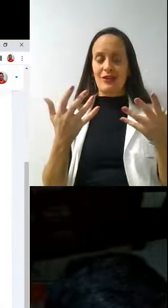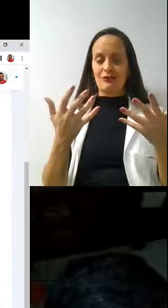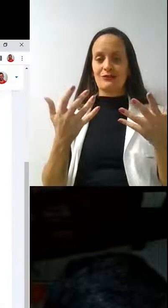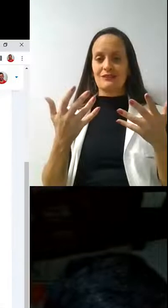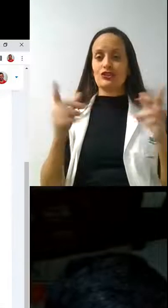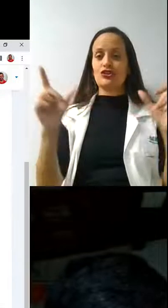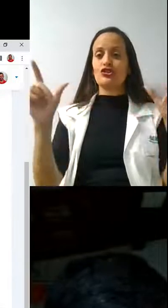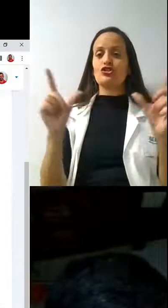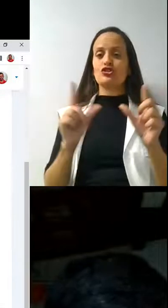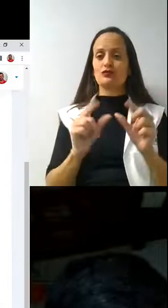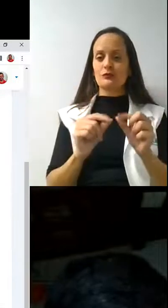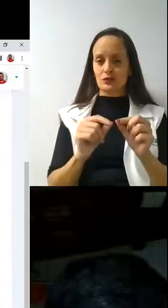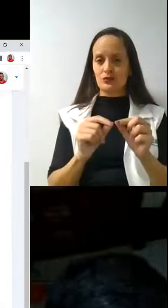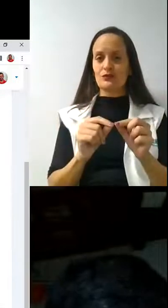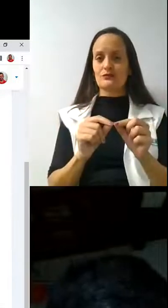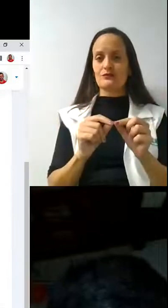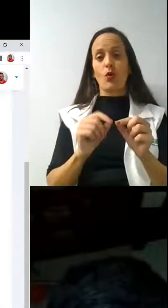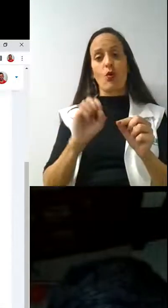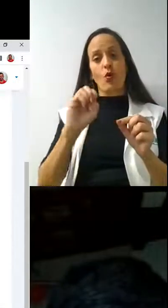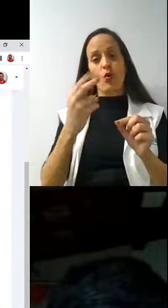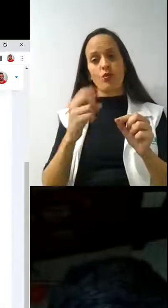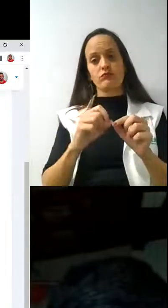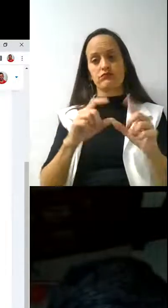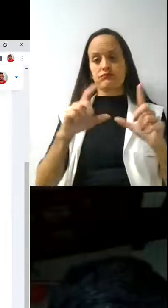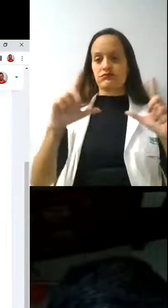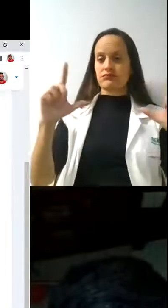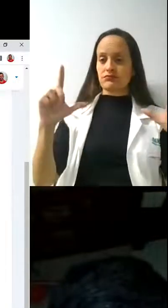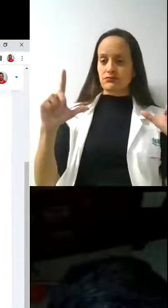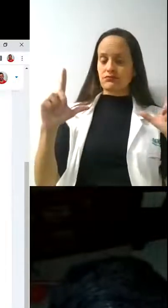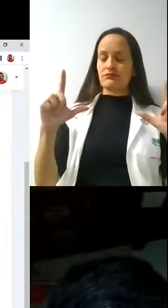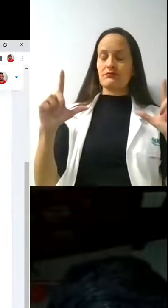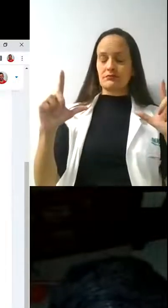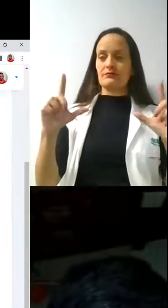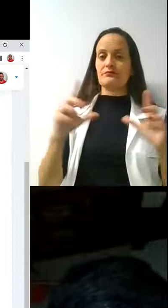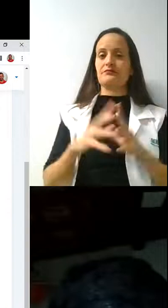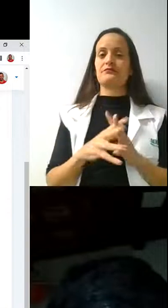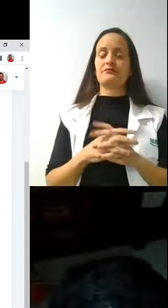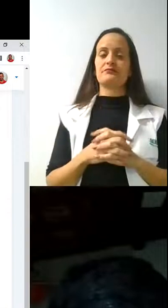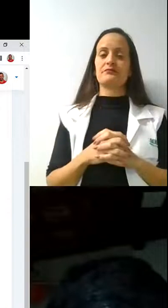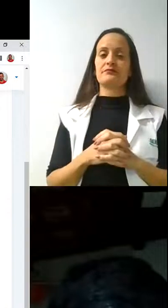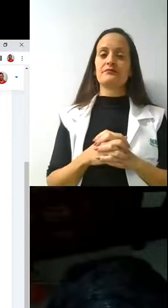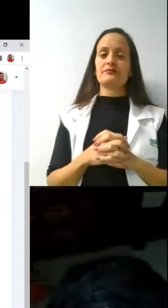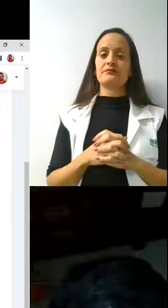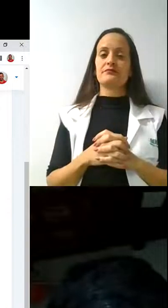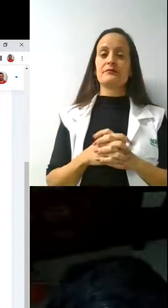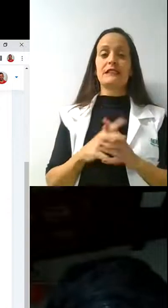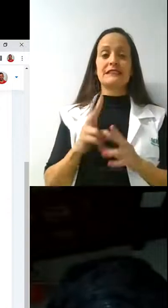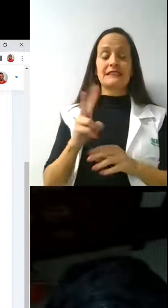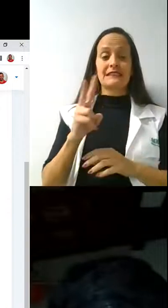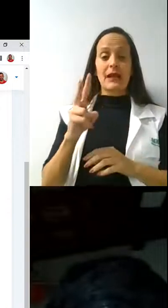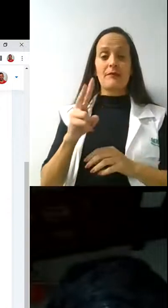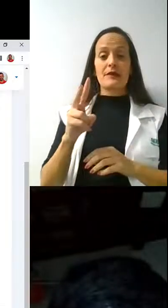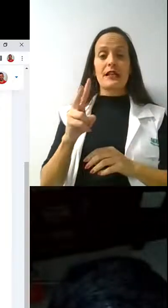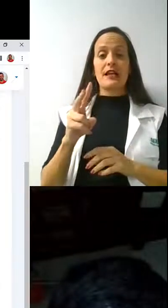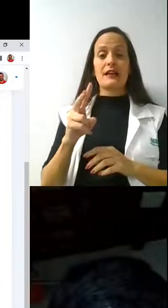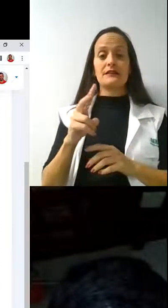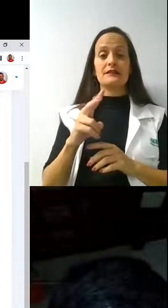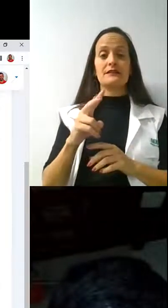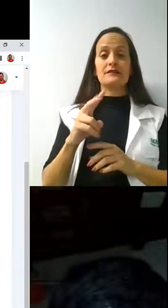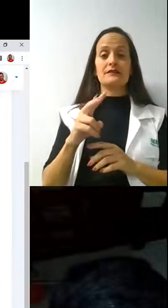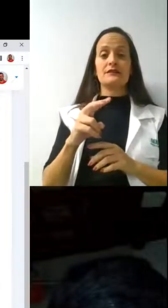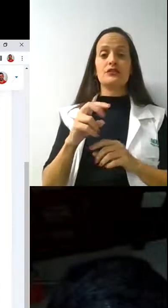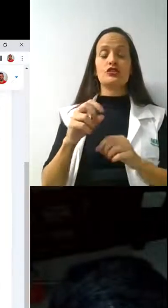redução, seja de ampliação. No caso do fator de redução, vai estar do lado direito e o fator de ampliação vai